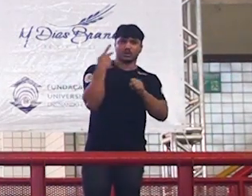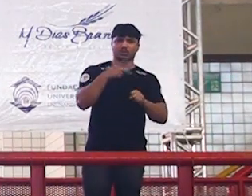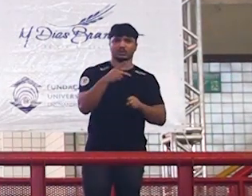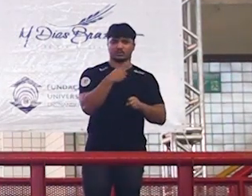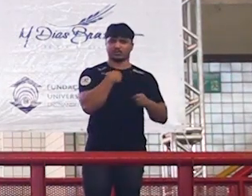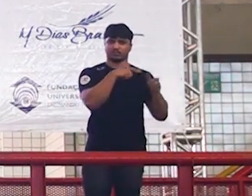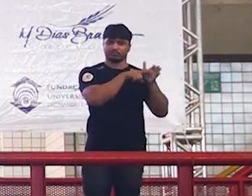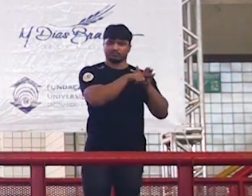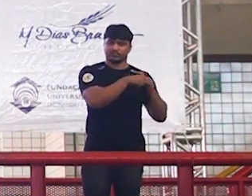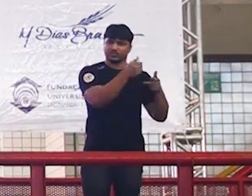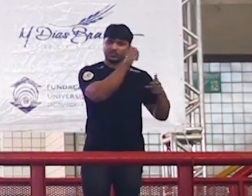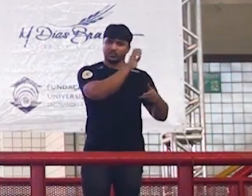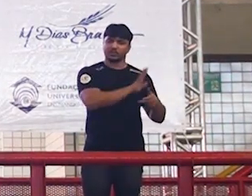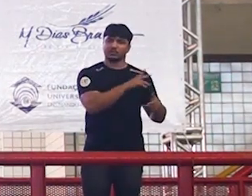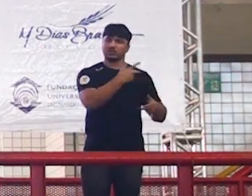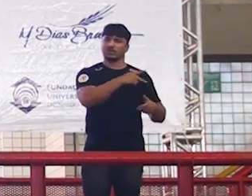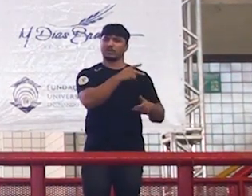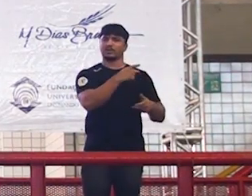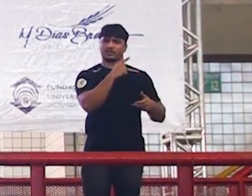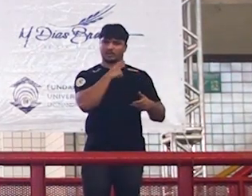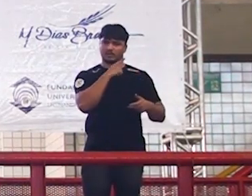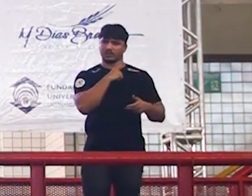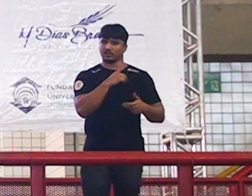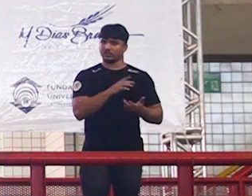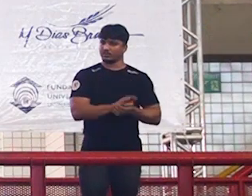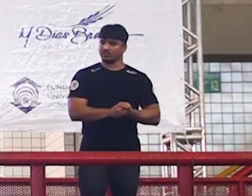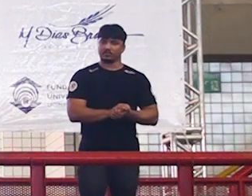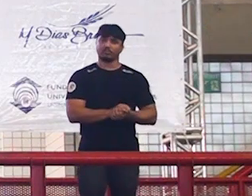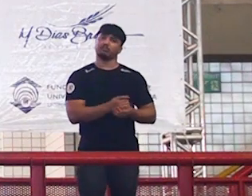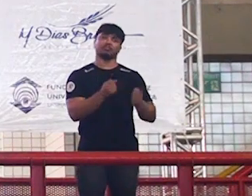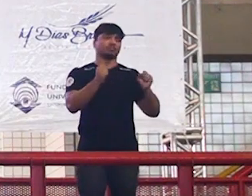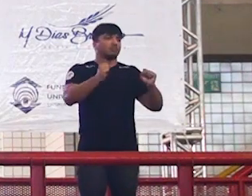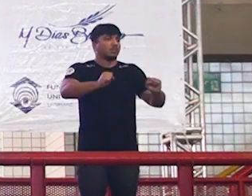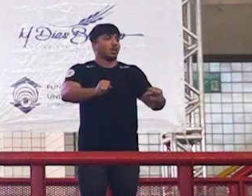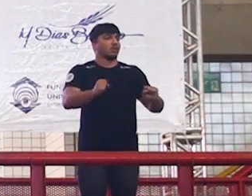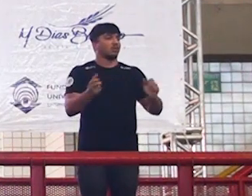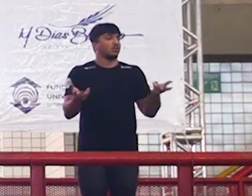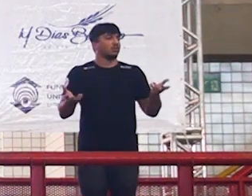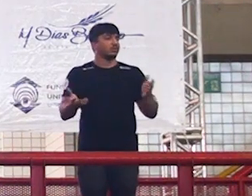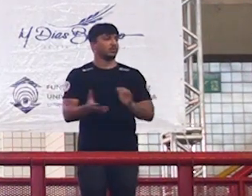Exame Nacional do Ensino Médio? Por que não?